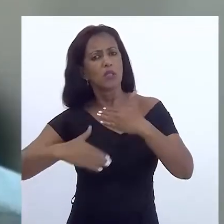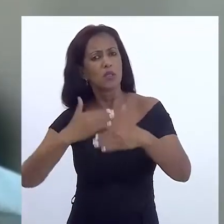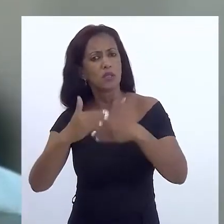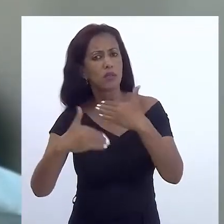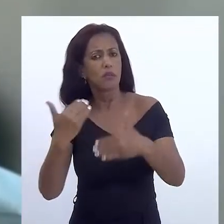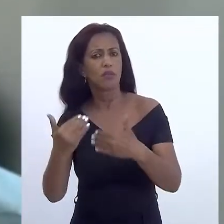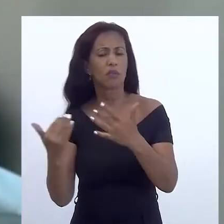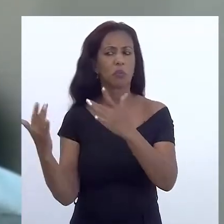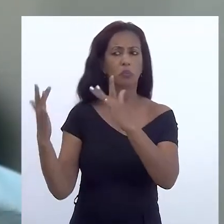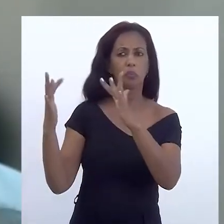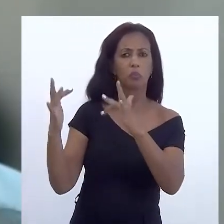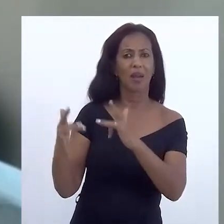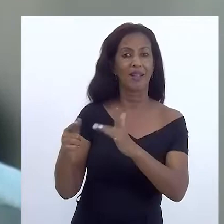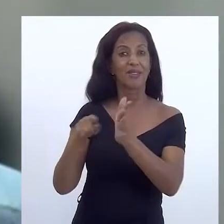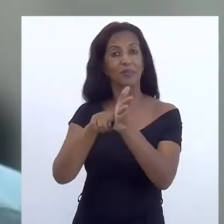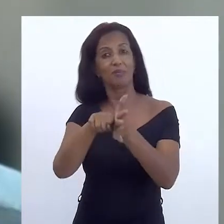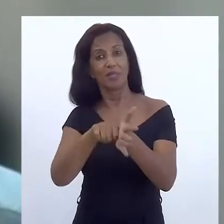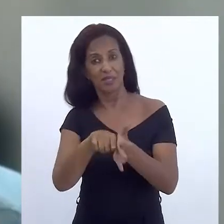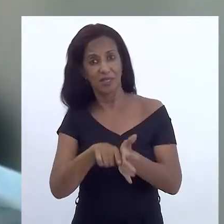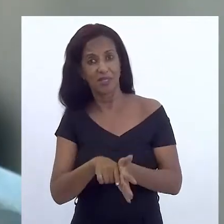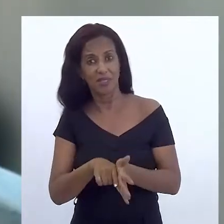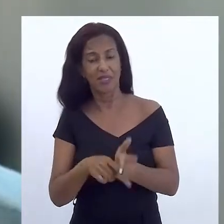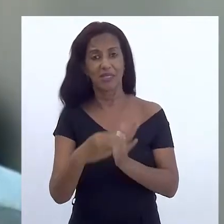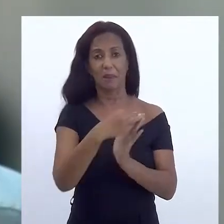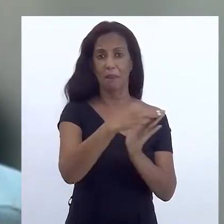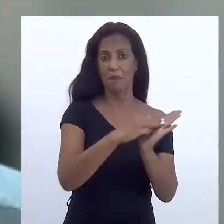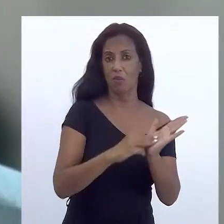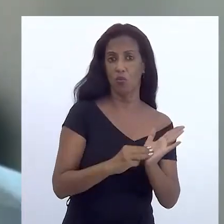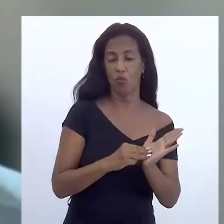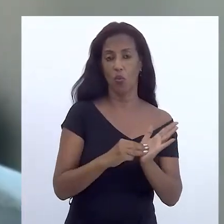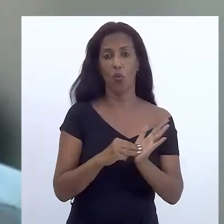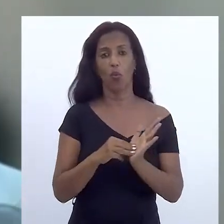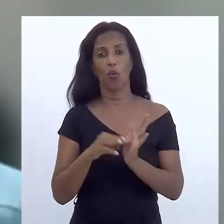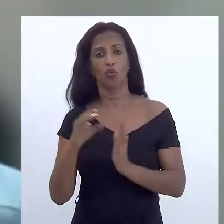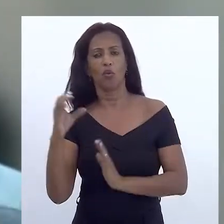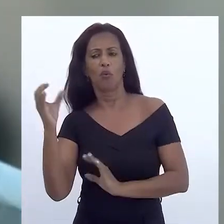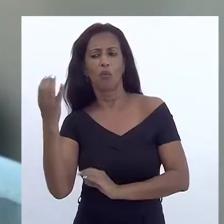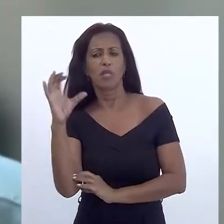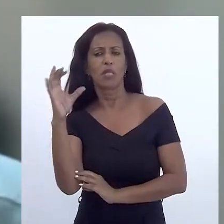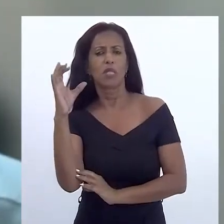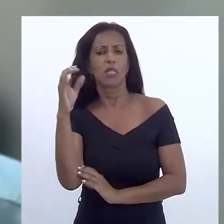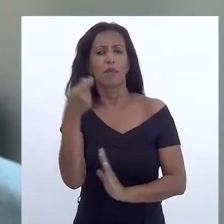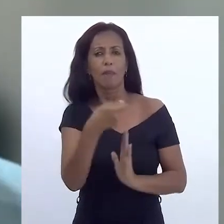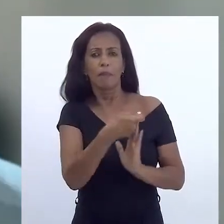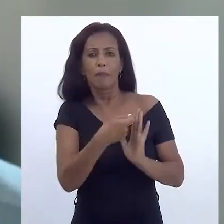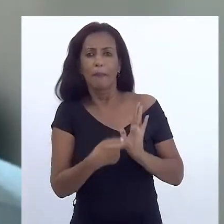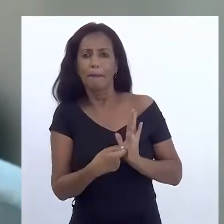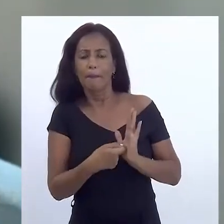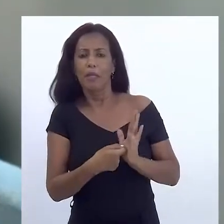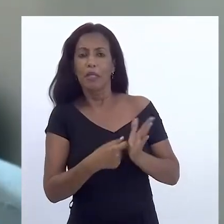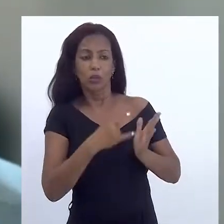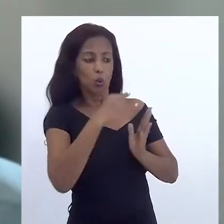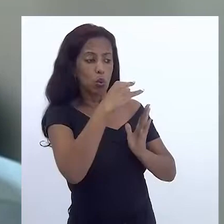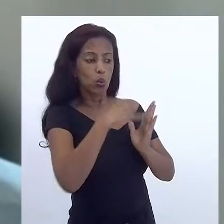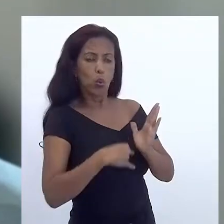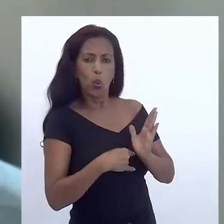como abordagem de pesquisa metodológica, com método científico, para registrar,